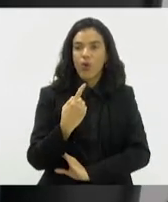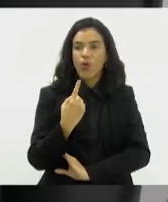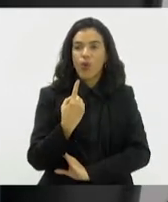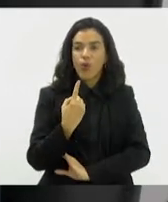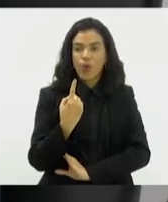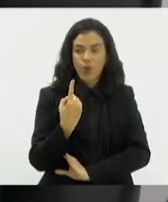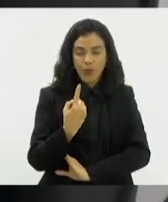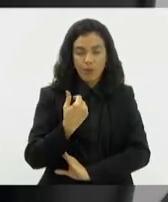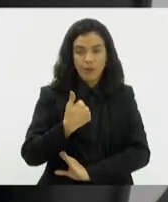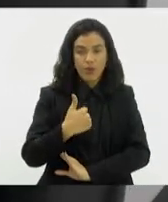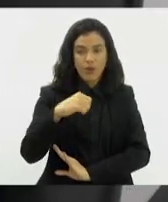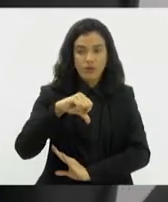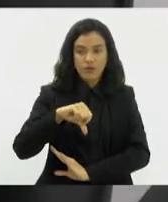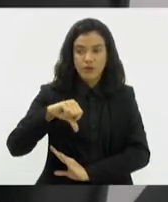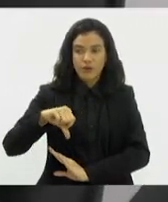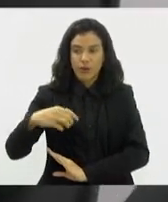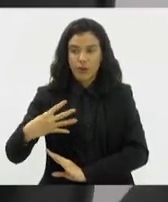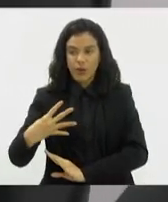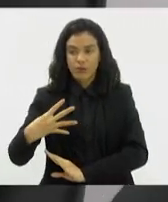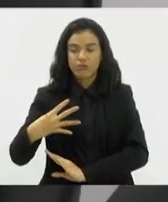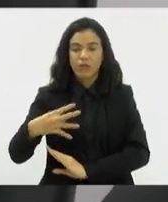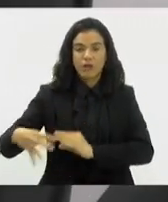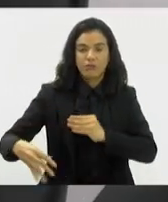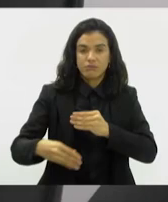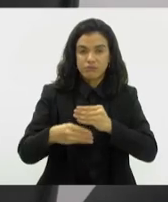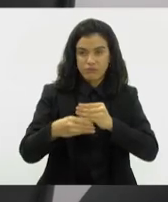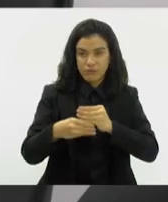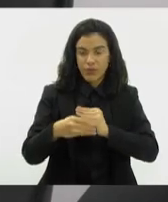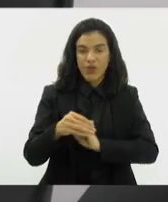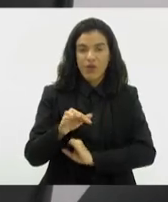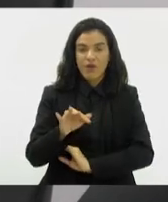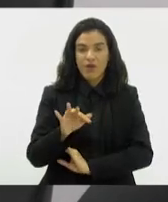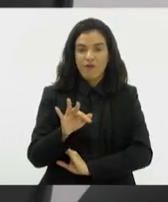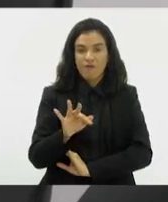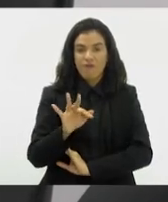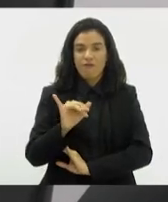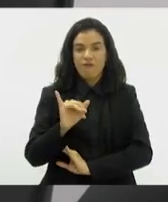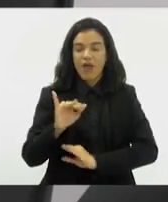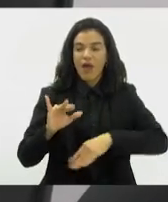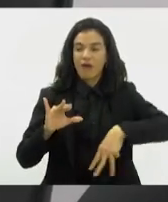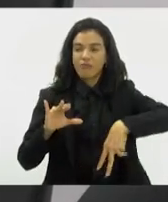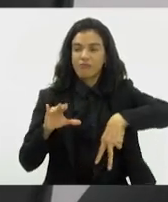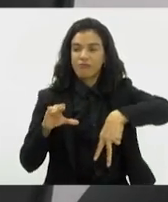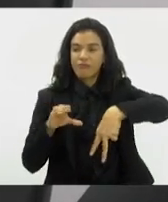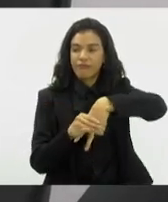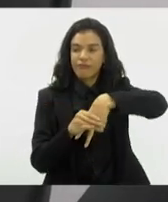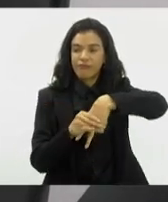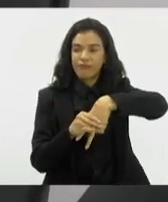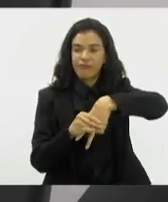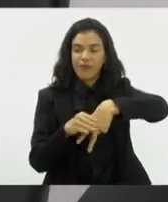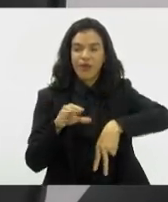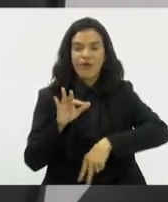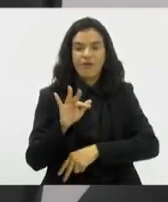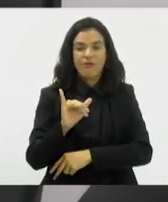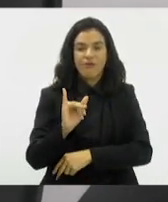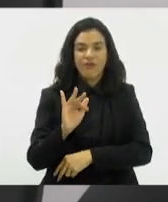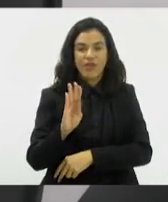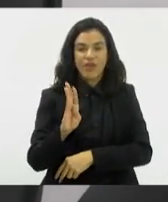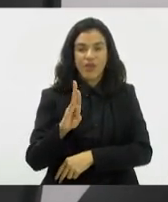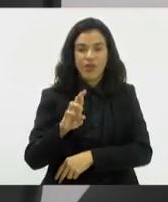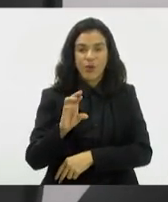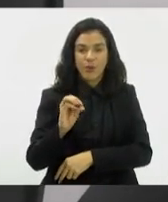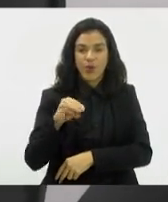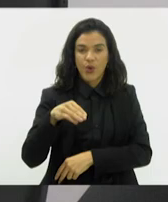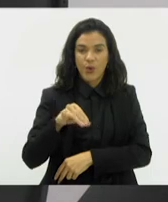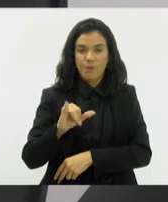2298, de 94, para incluir a fibromialgia no rol de doenças expostas. Parecer foi